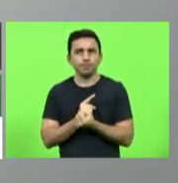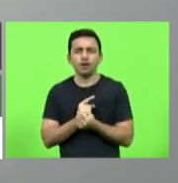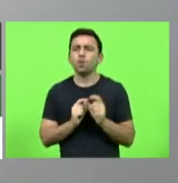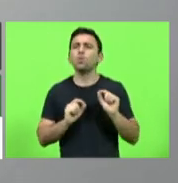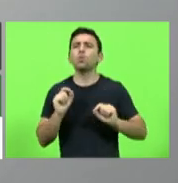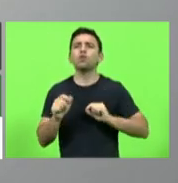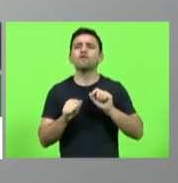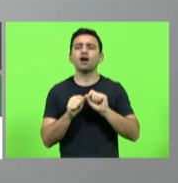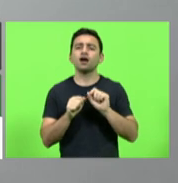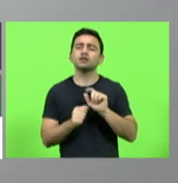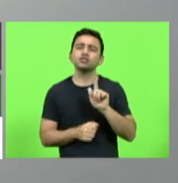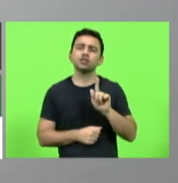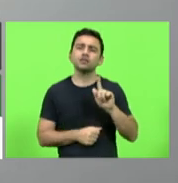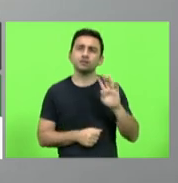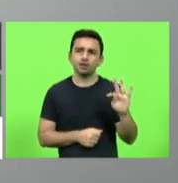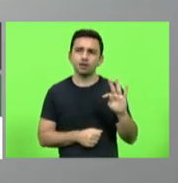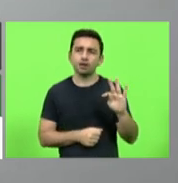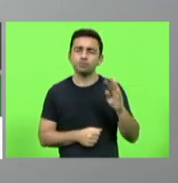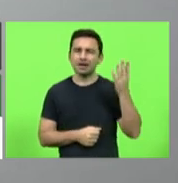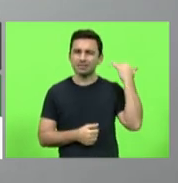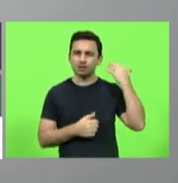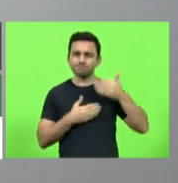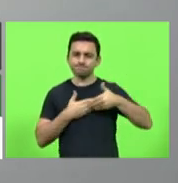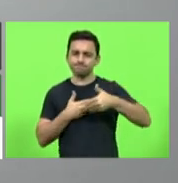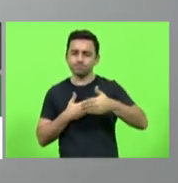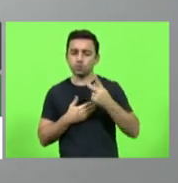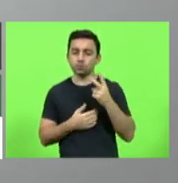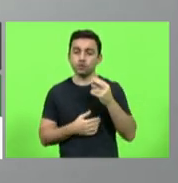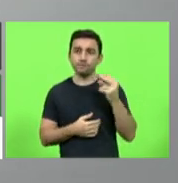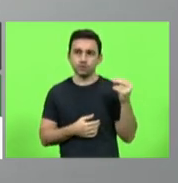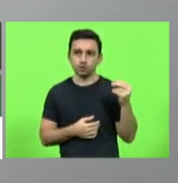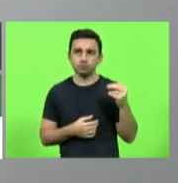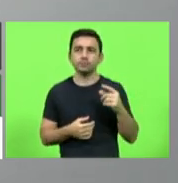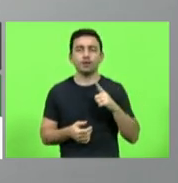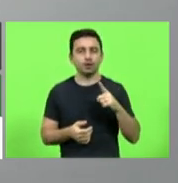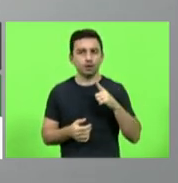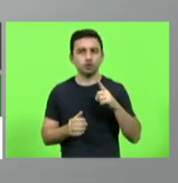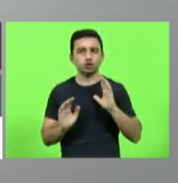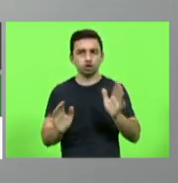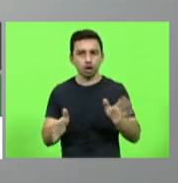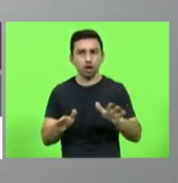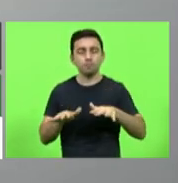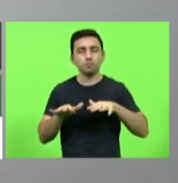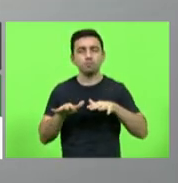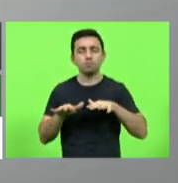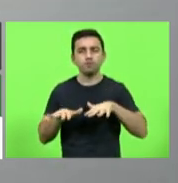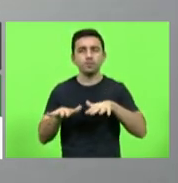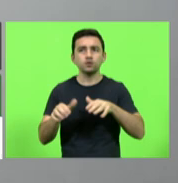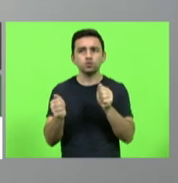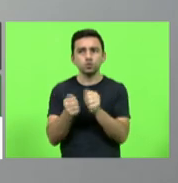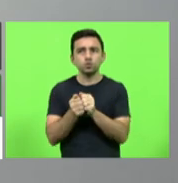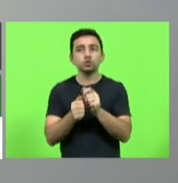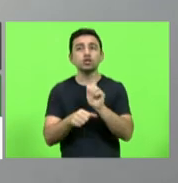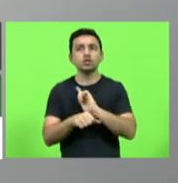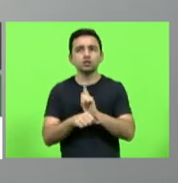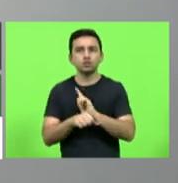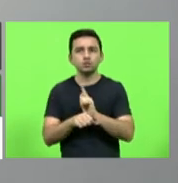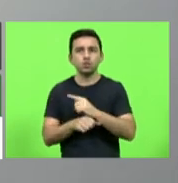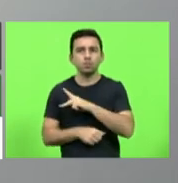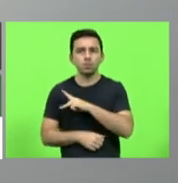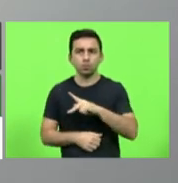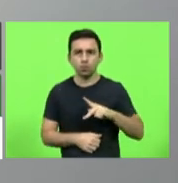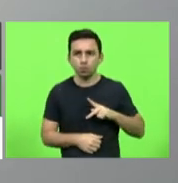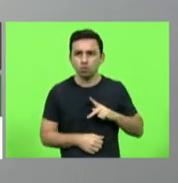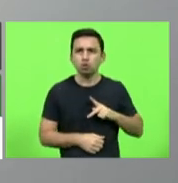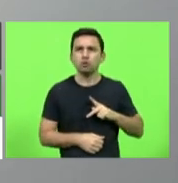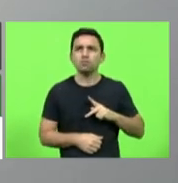GT desde 2020, né? Nós fizemos um movimento com gestores públicos, né? Fizemos